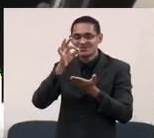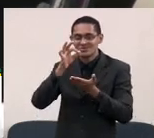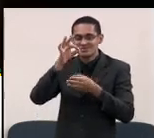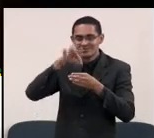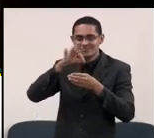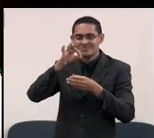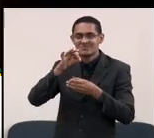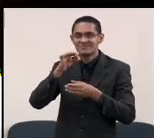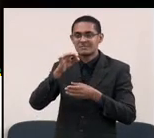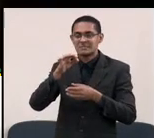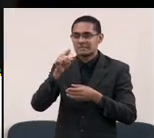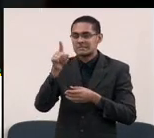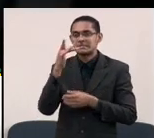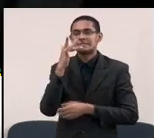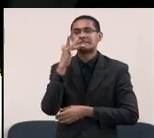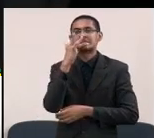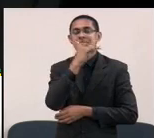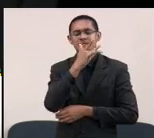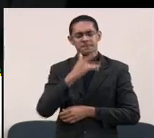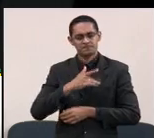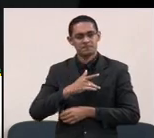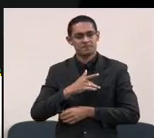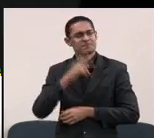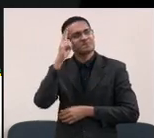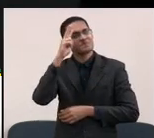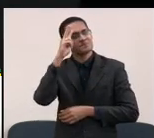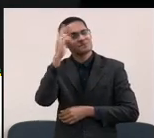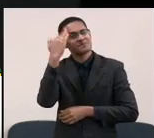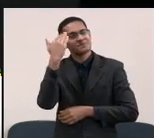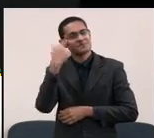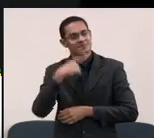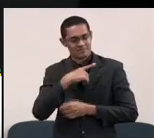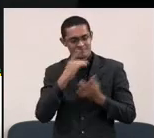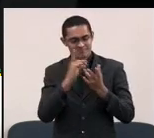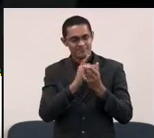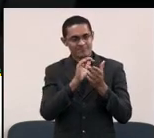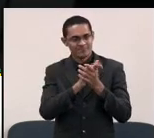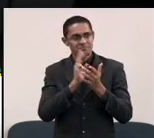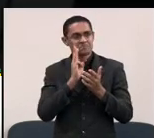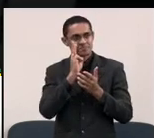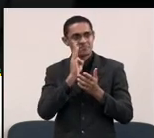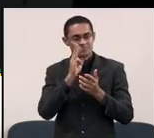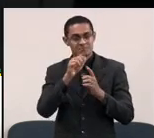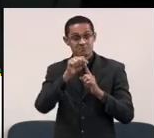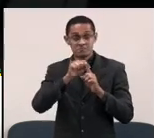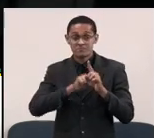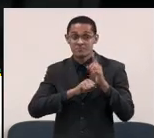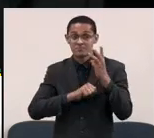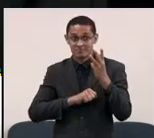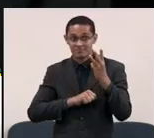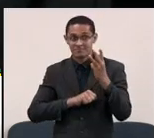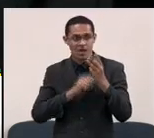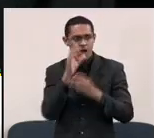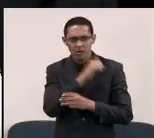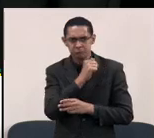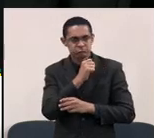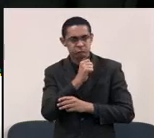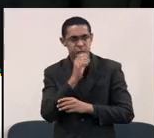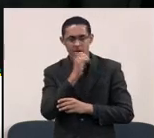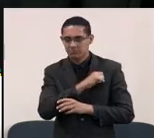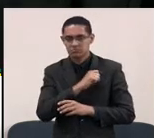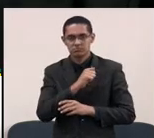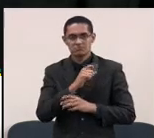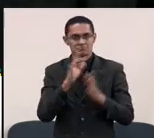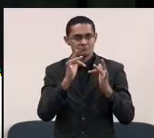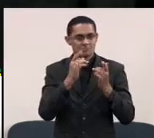vocês que, quando eu me casei com o Valdez, foi muito rápido, né? Em 2 meses, em 3 meses pedi em casamento, mais 2 meses